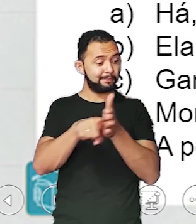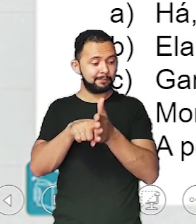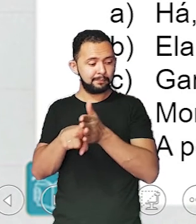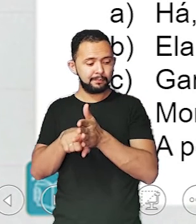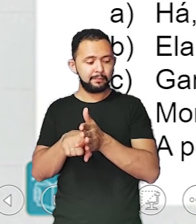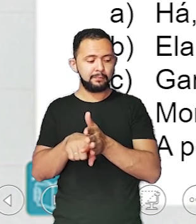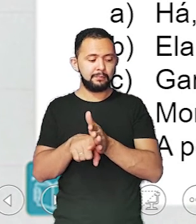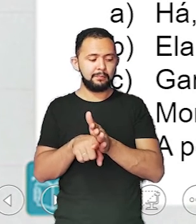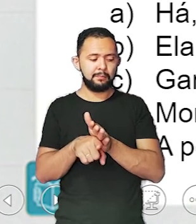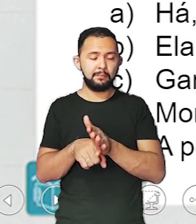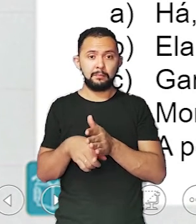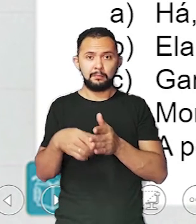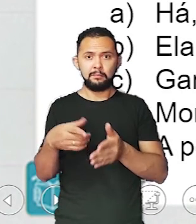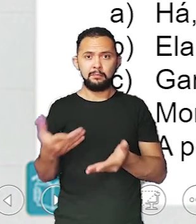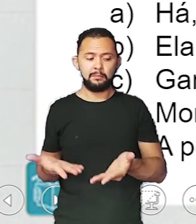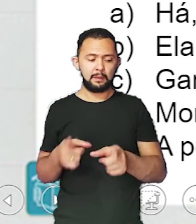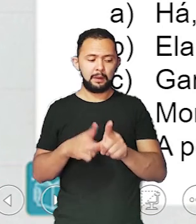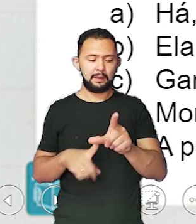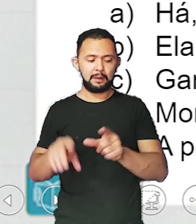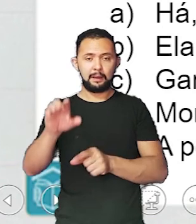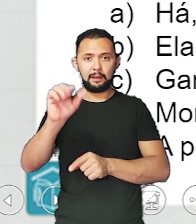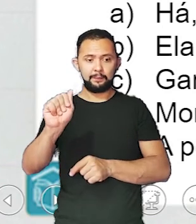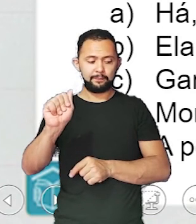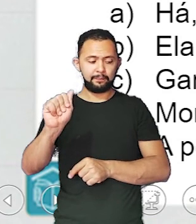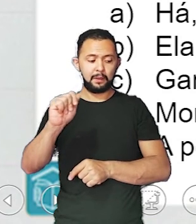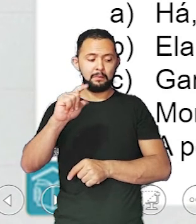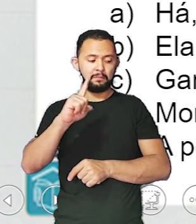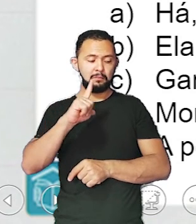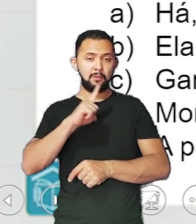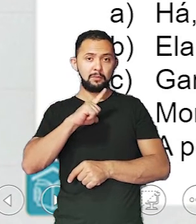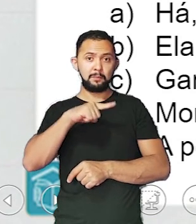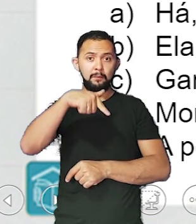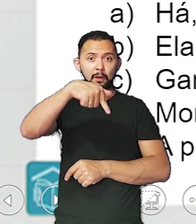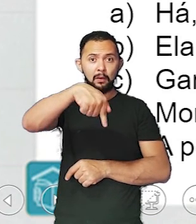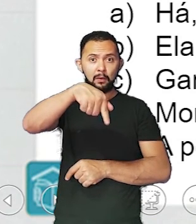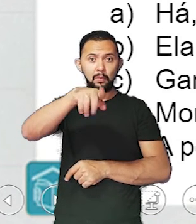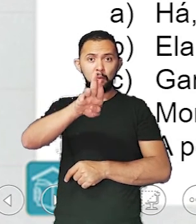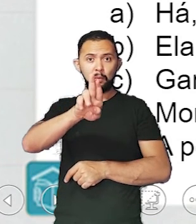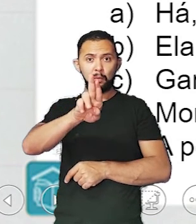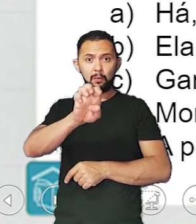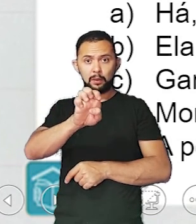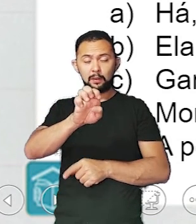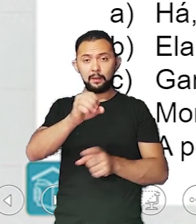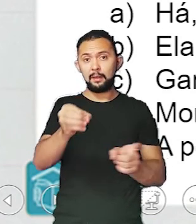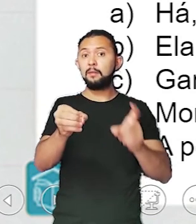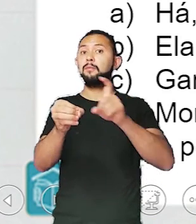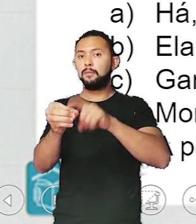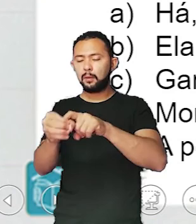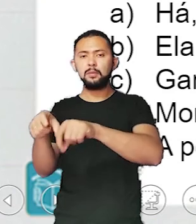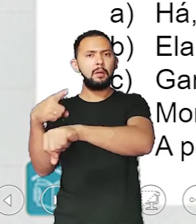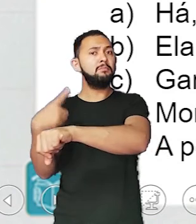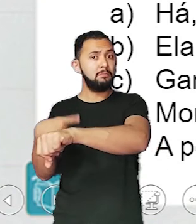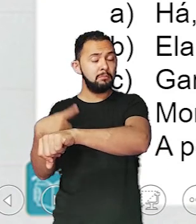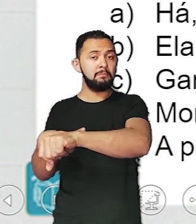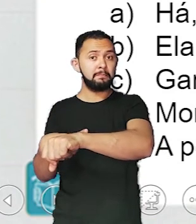nossas vidas momentos que parecem eternos, né? Esse quezinho ele faz, referência faz, né, a momentos, né? Há em